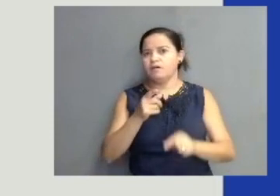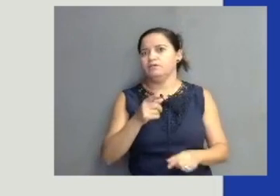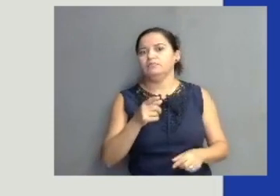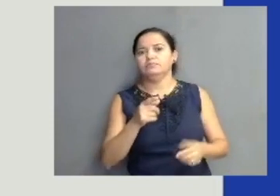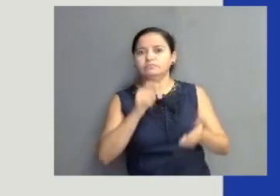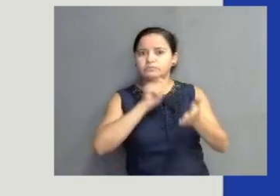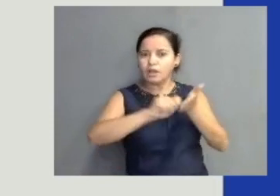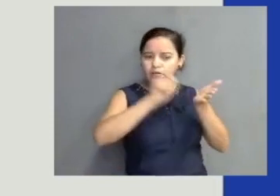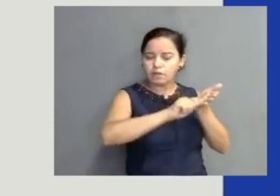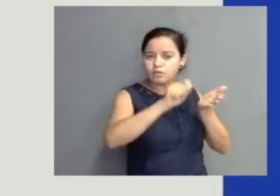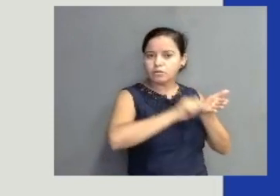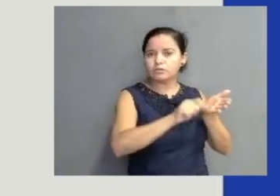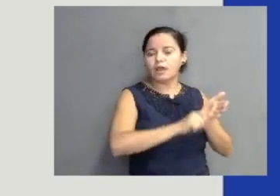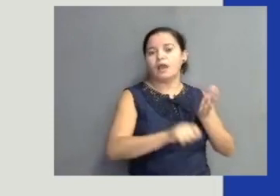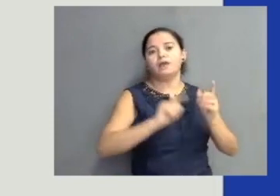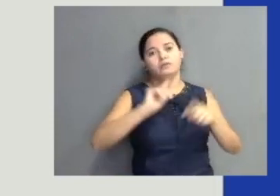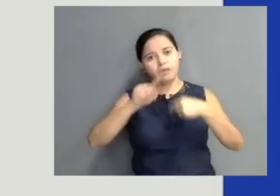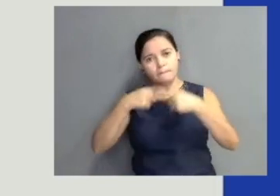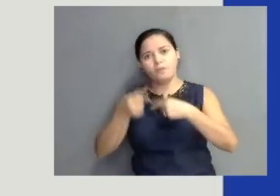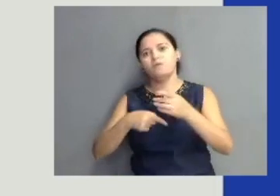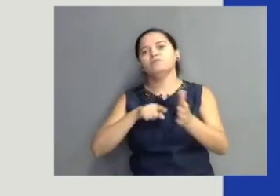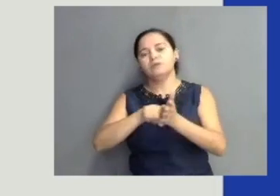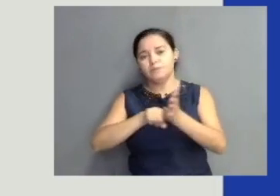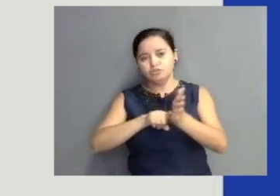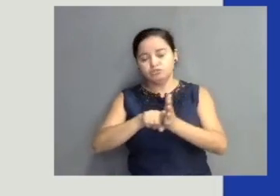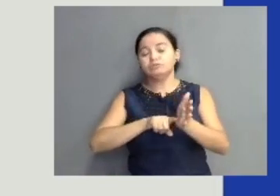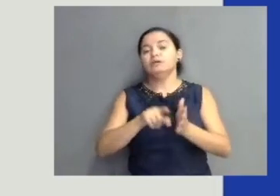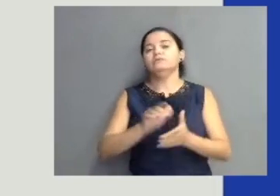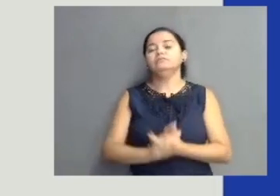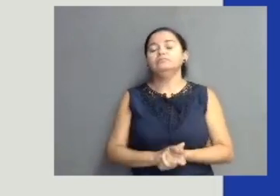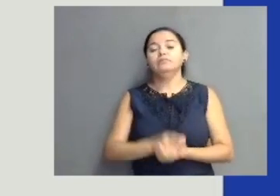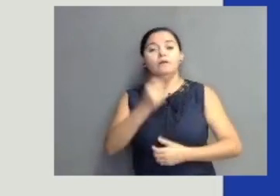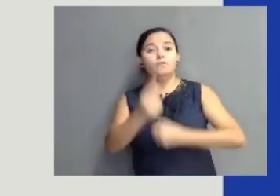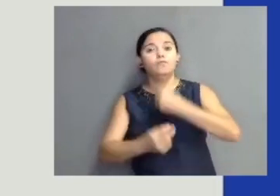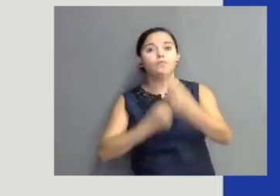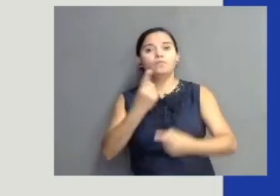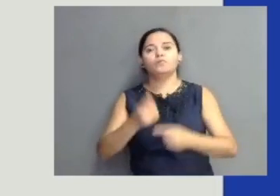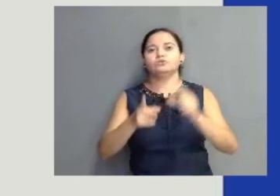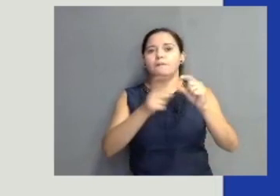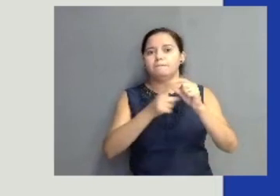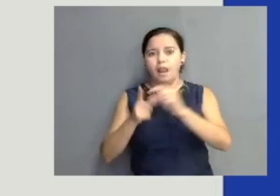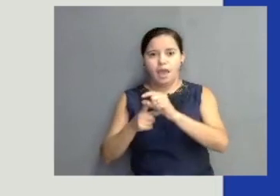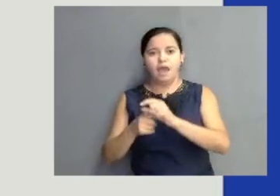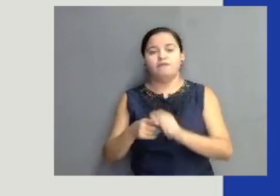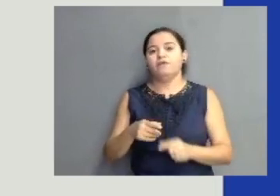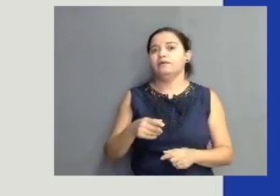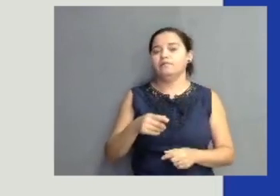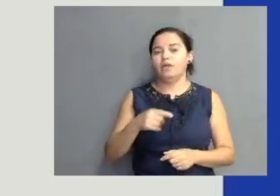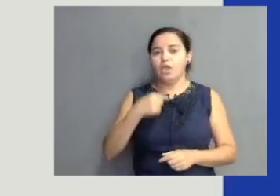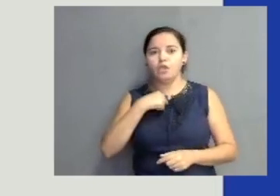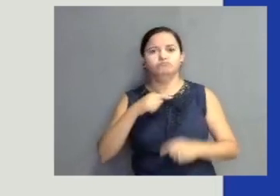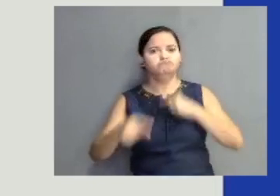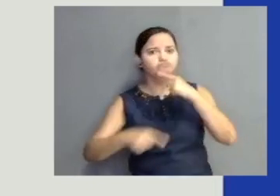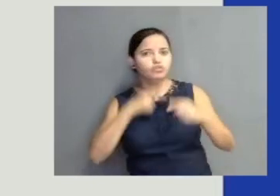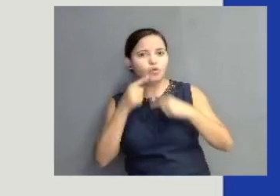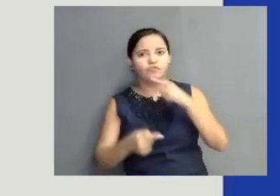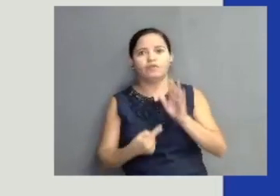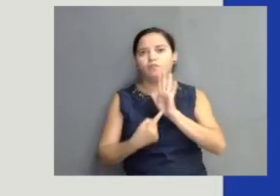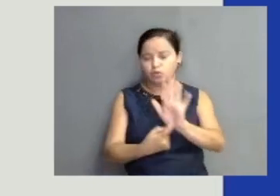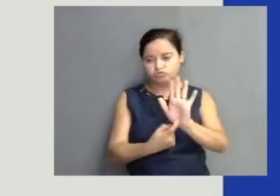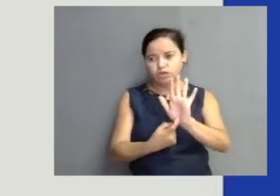de anotação e pesquisar aí posteriormente, tá? Algumas palavras que eu tive dúvida foram essas, ó, que eu vou destacar para